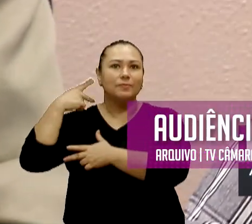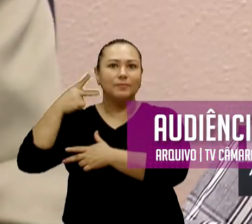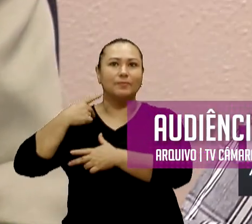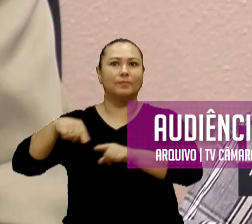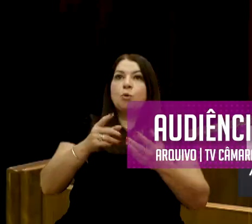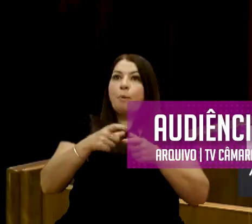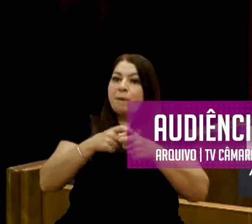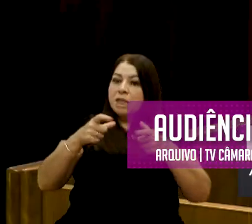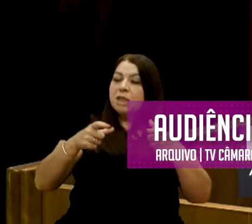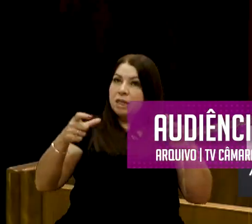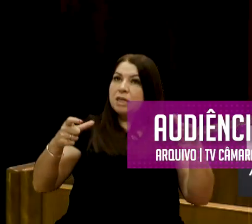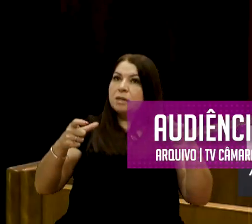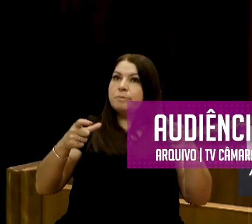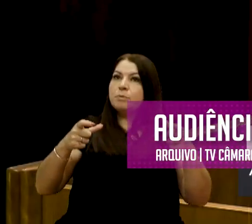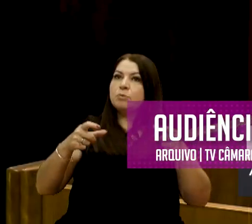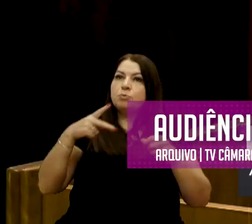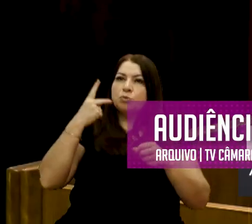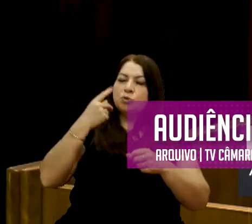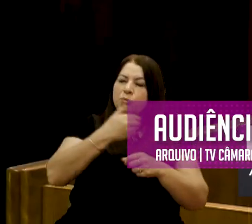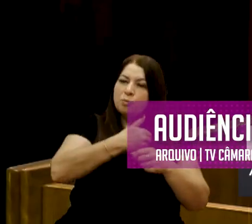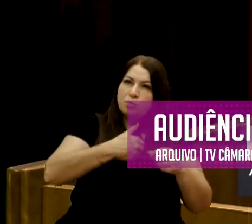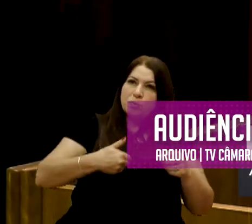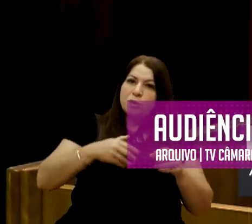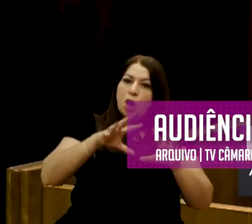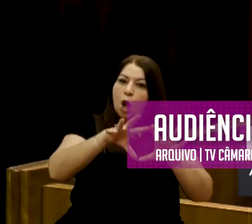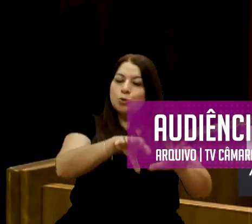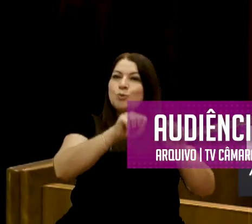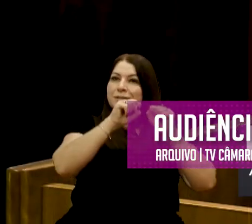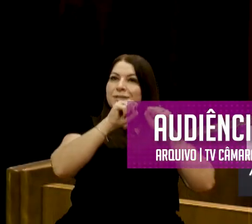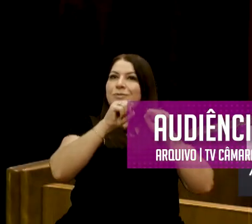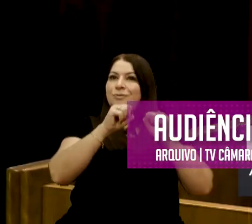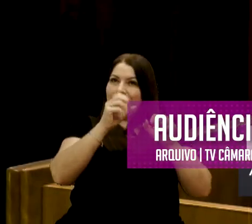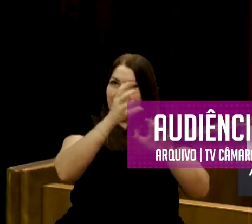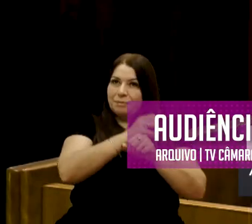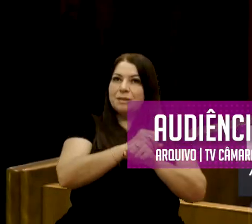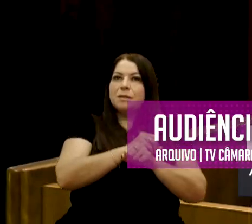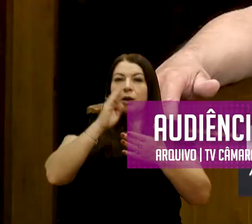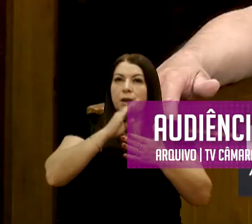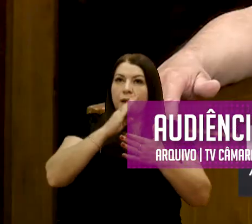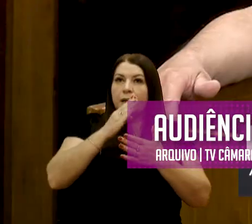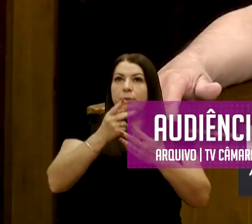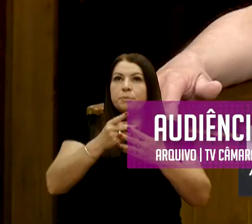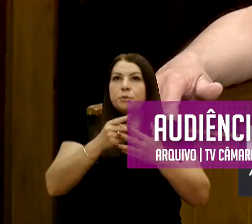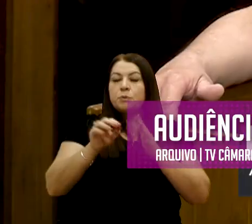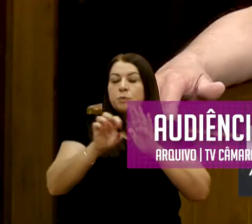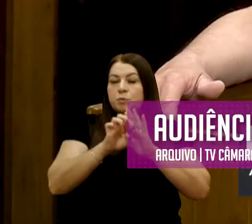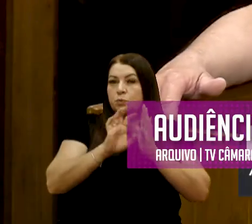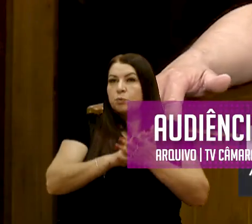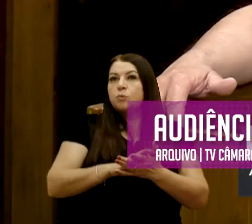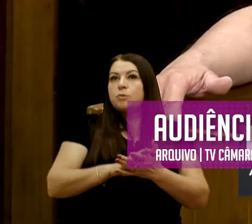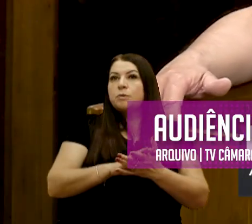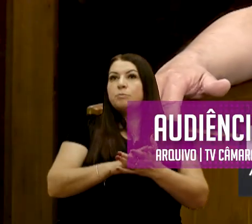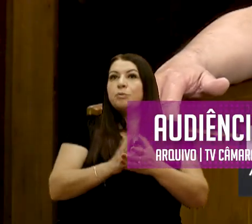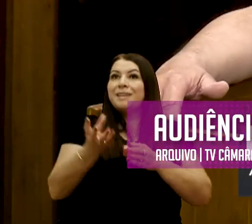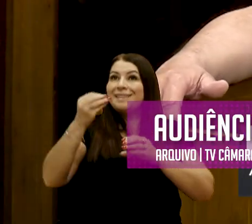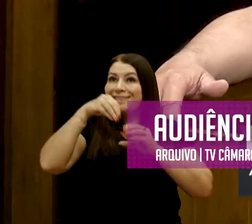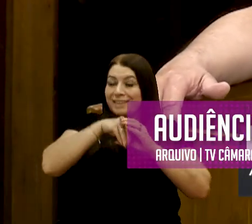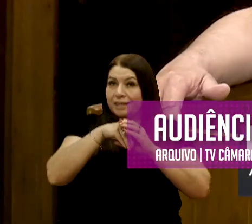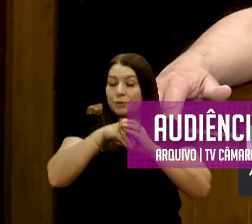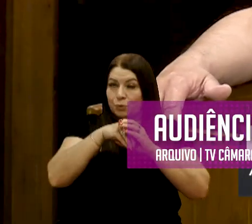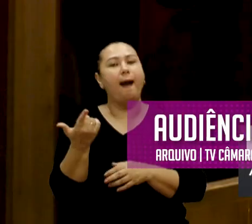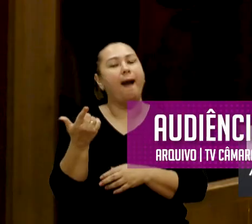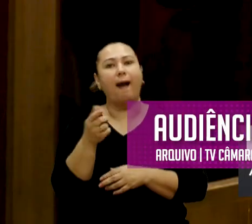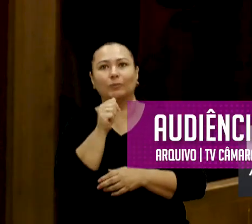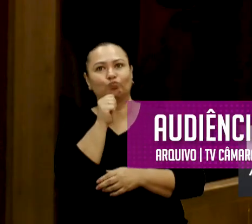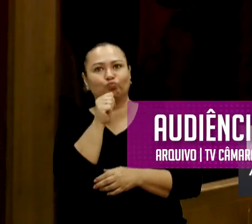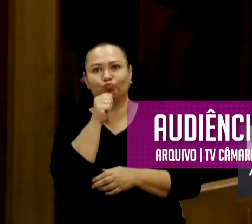Andressa Malma, do secretário municipal de Meio Ambiente e Sustentabilidade, Ronaldo Boniatti, de integrantes do Legislativo Estadual e Federal,